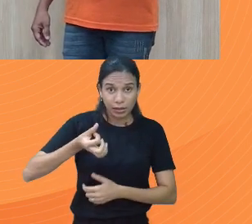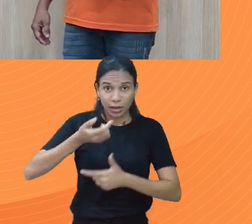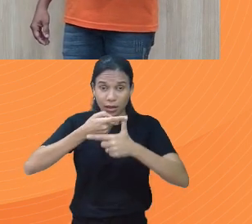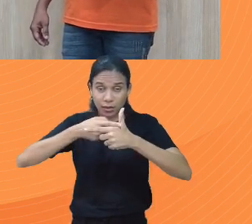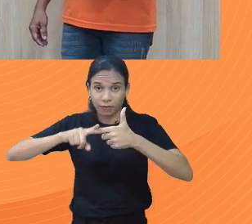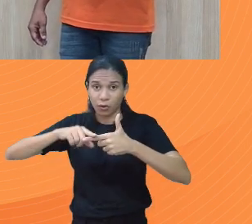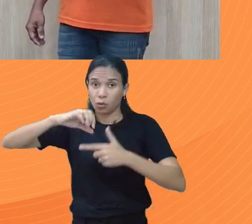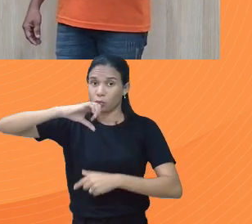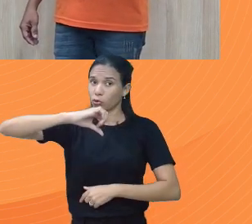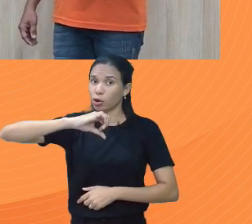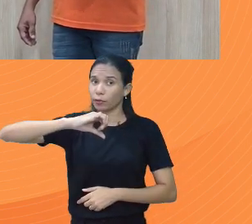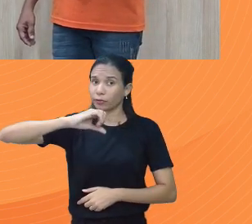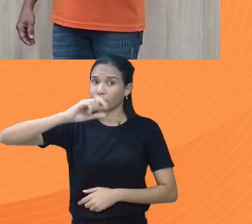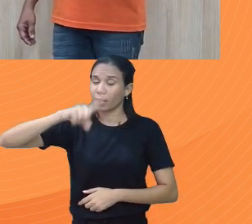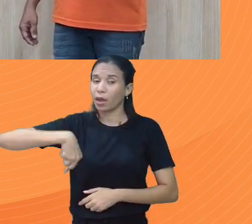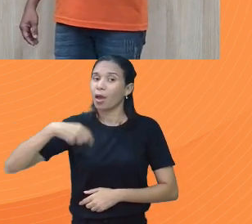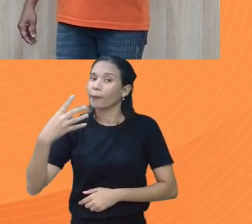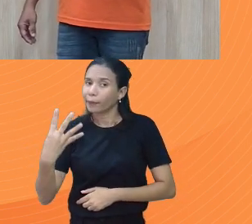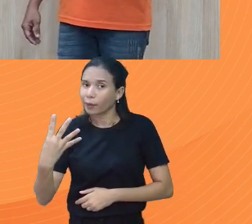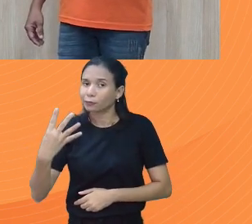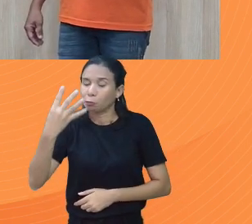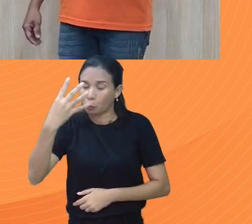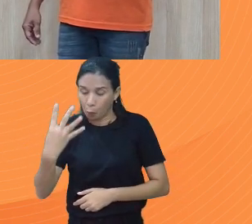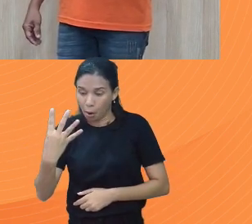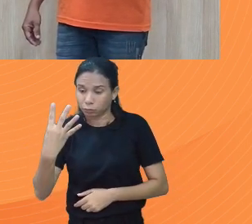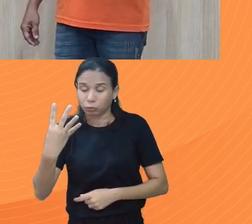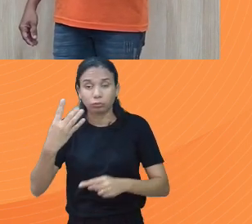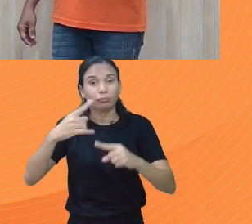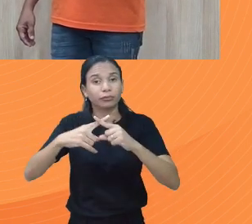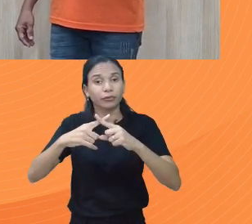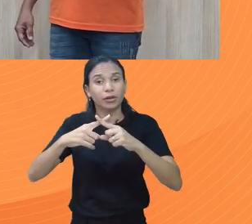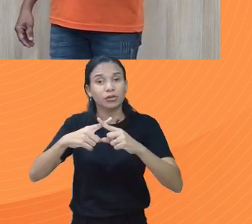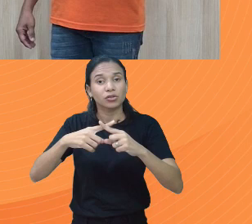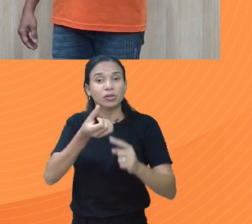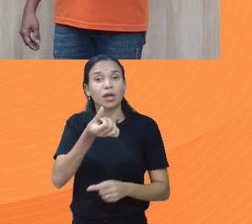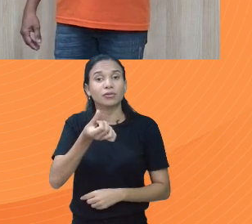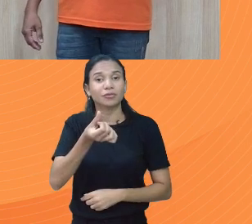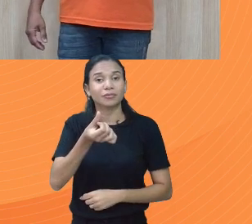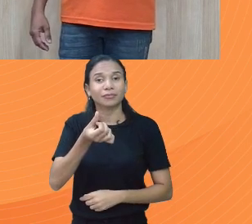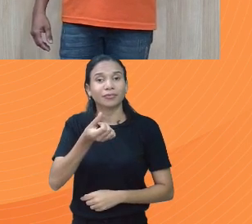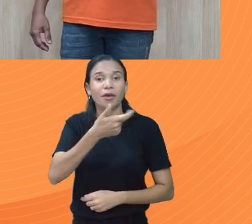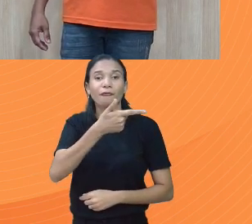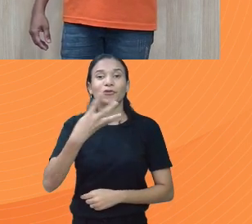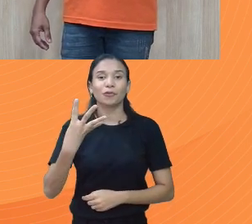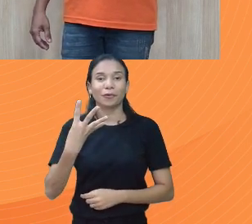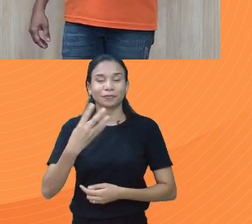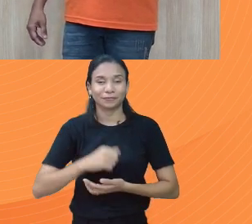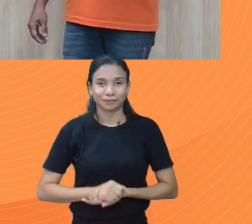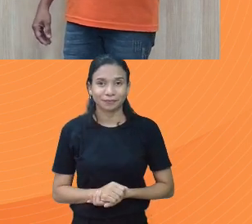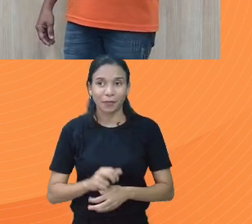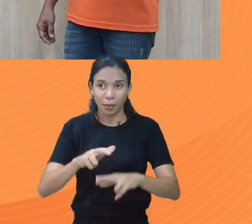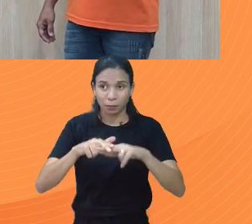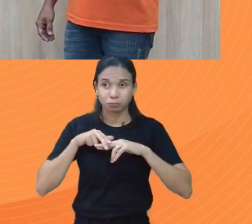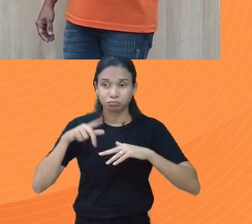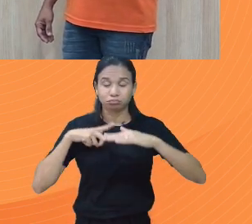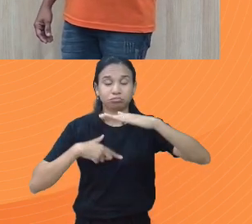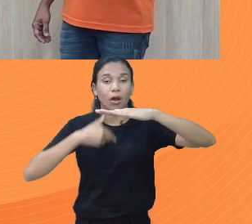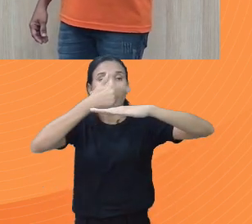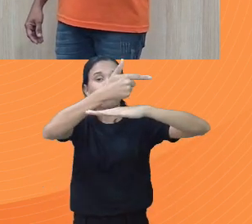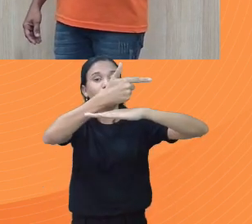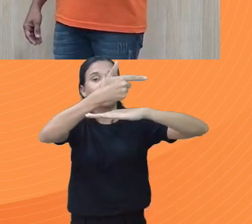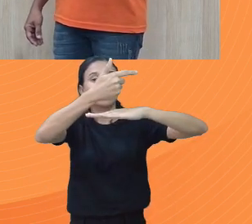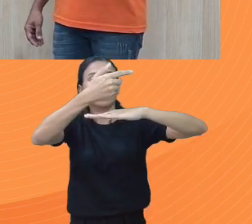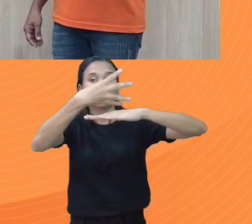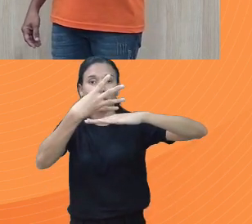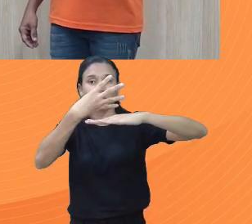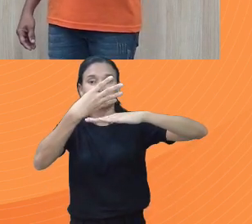dividido por 9, 4. 4 vezes 6, 24. Então, o numerador